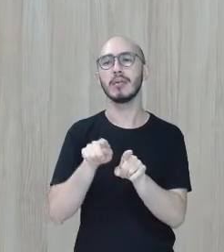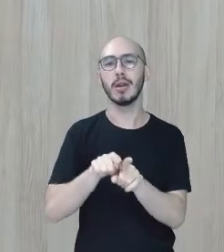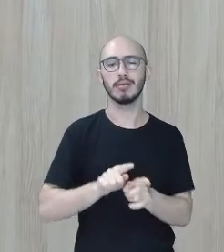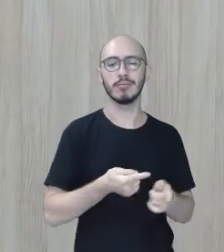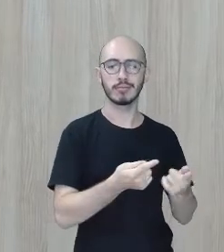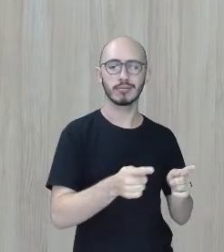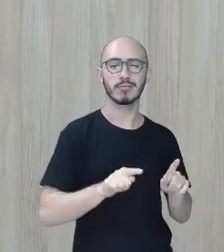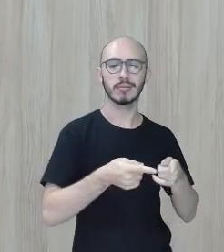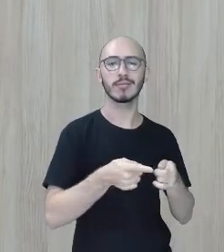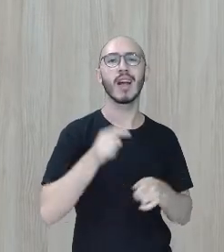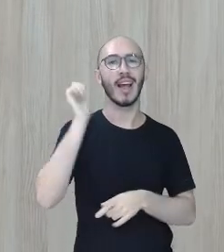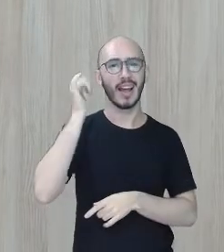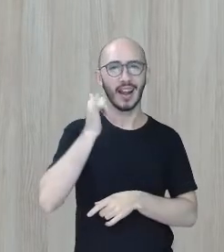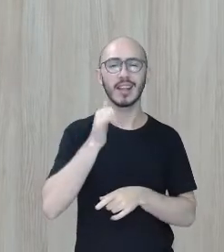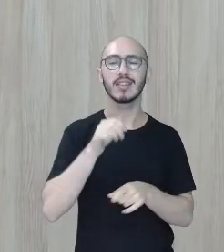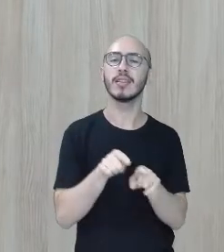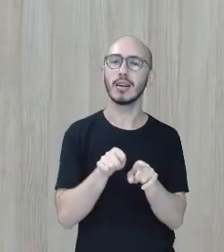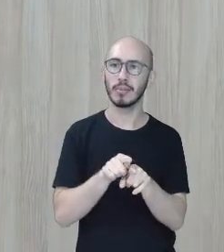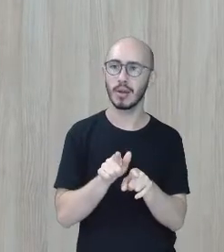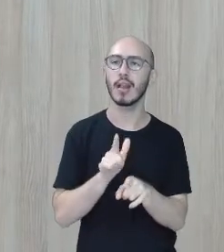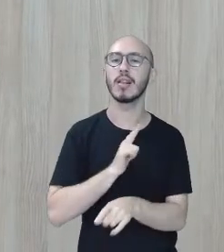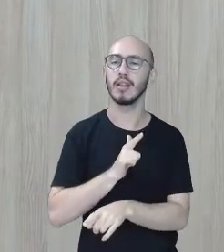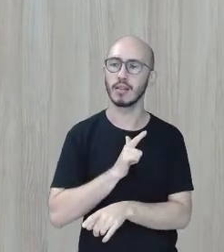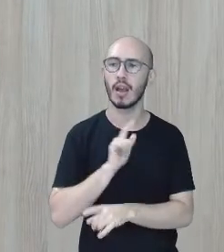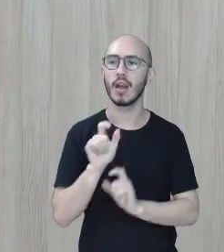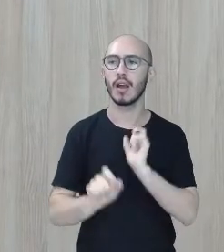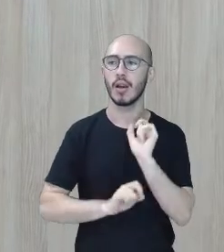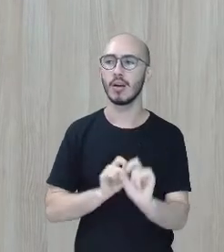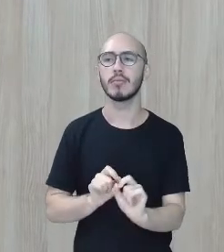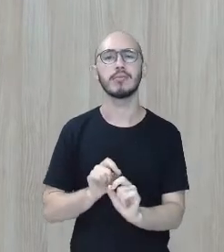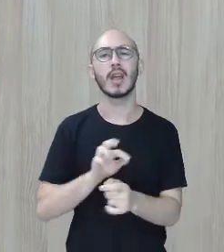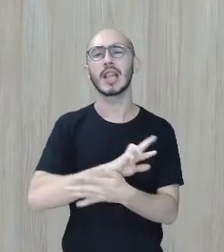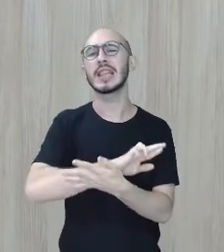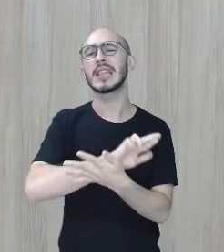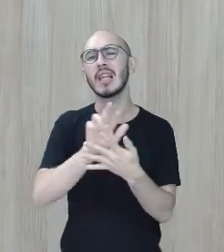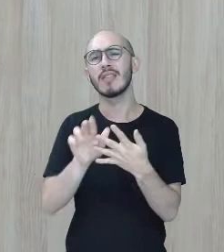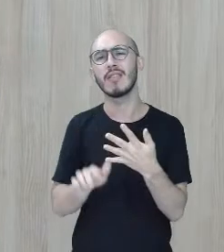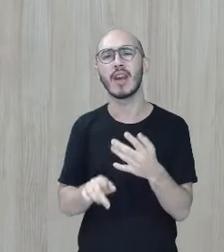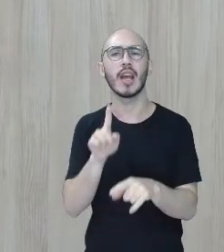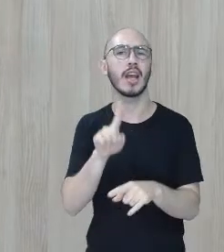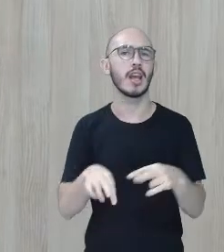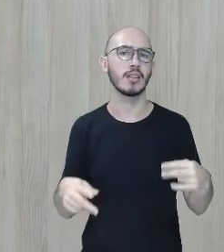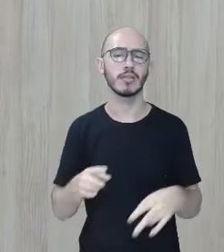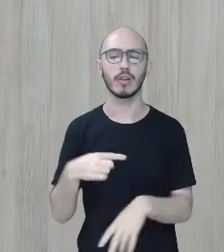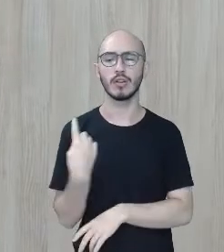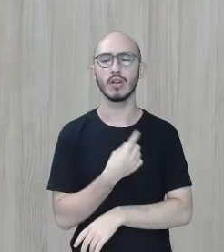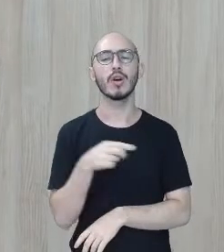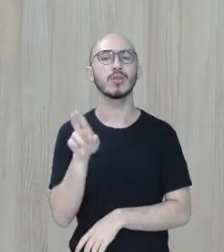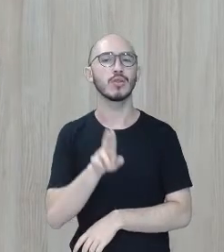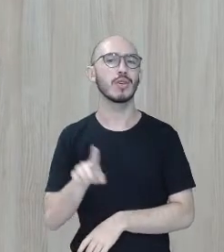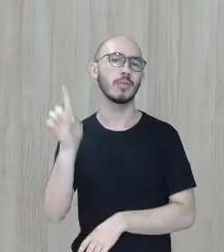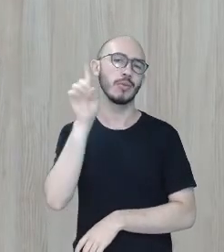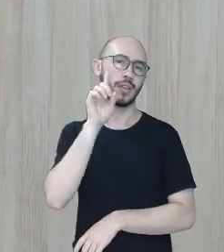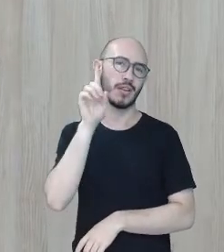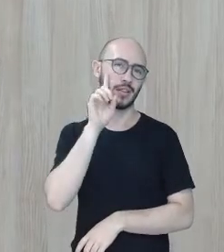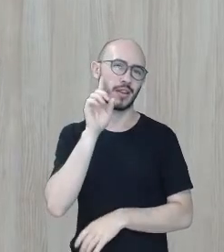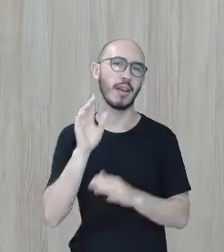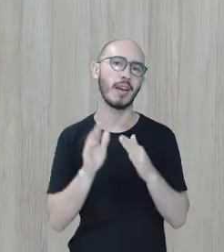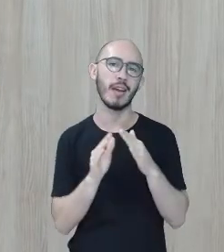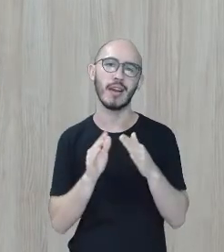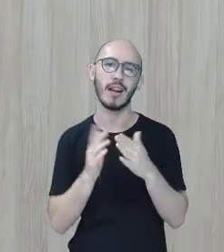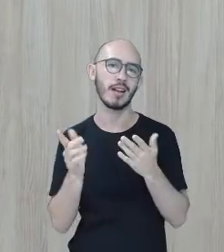Então, essa resistência ela é usada em vários equipamentos que nós usamos no nosso dia a dia